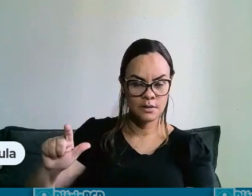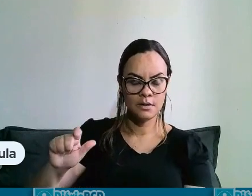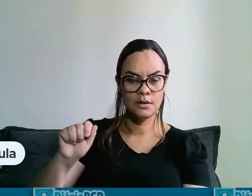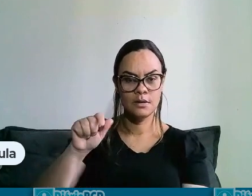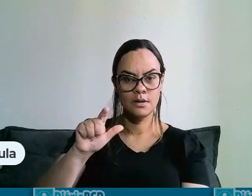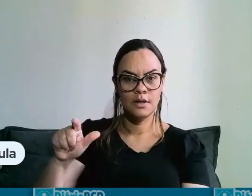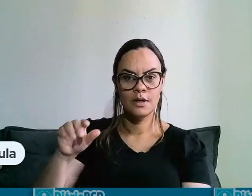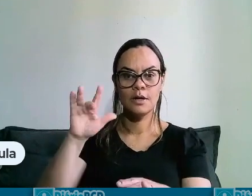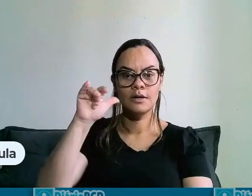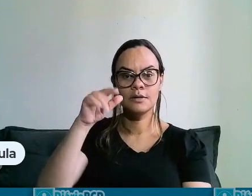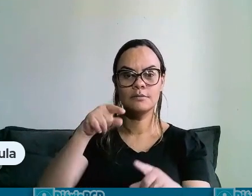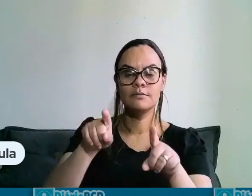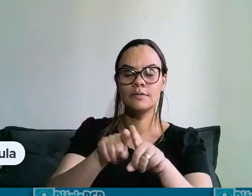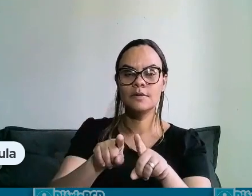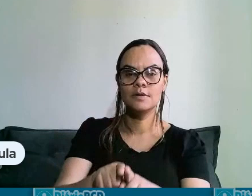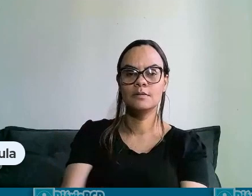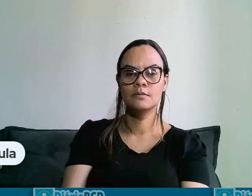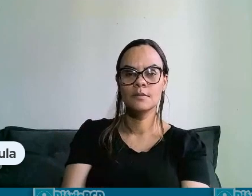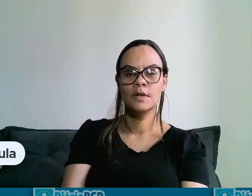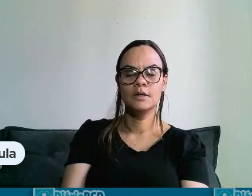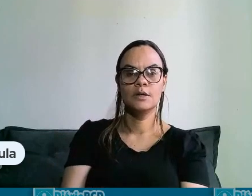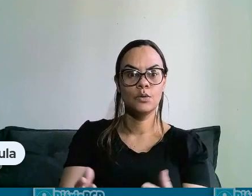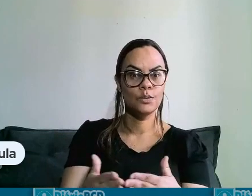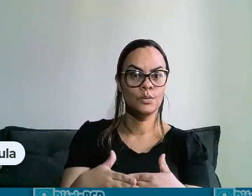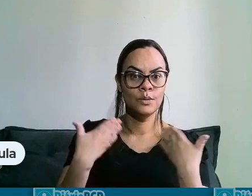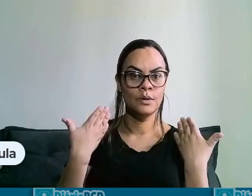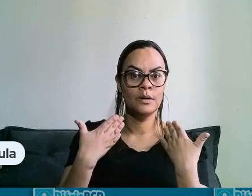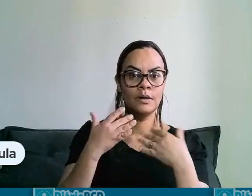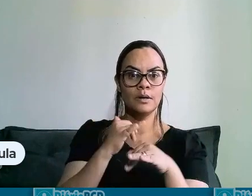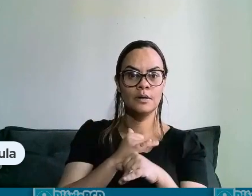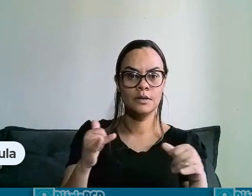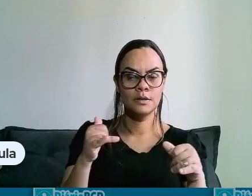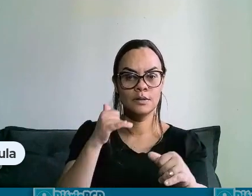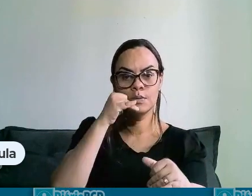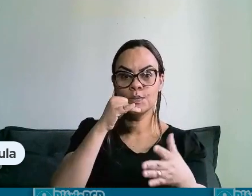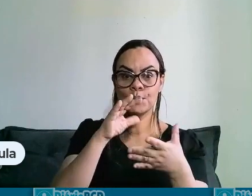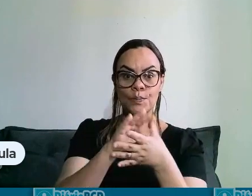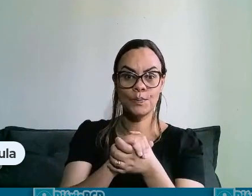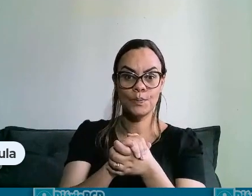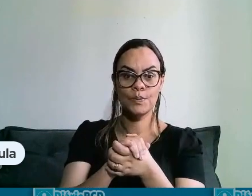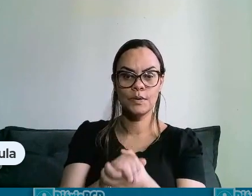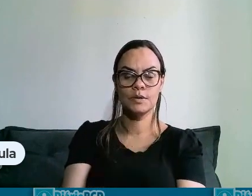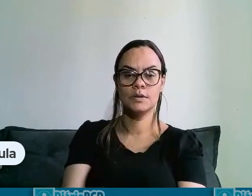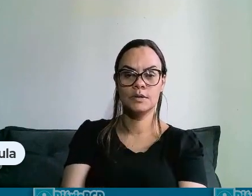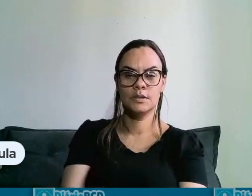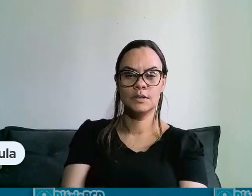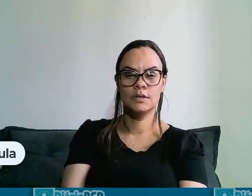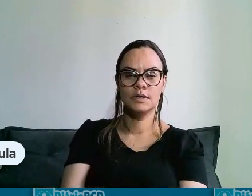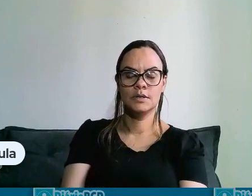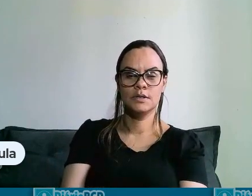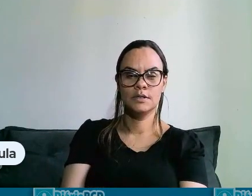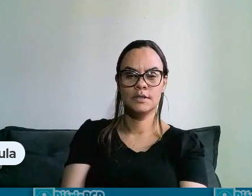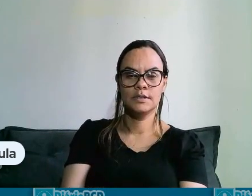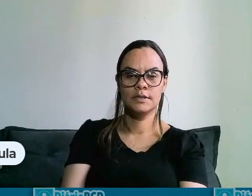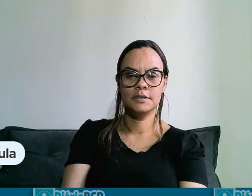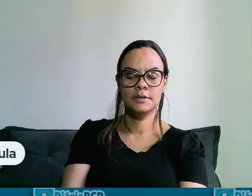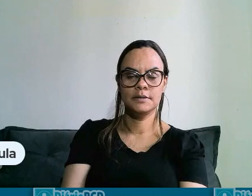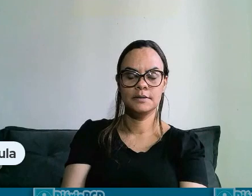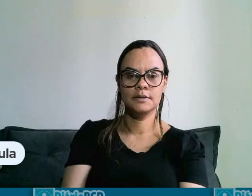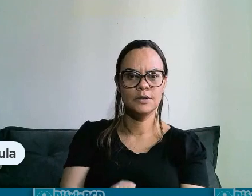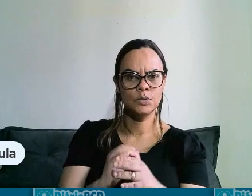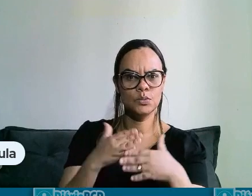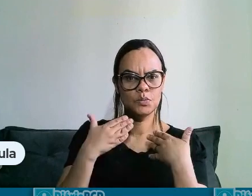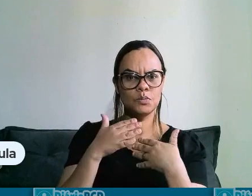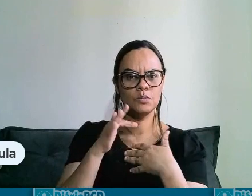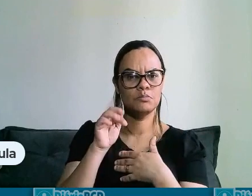Instagram. E eu fiquei muito surpreso, eu até comentei com a minha esposa, de que eu fiquei muito surpresa com essa informação do